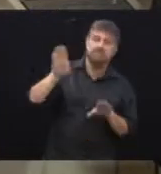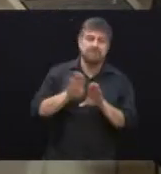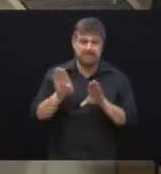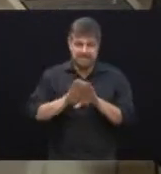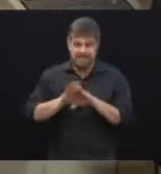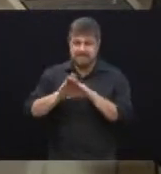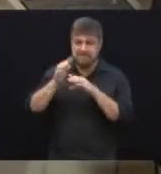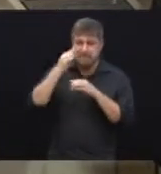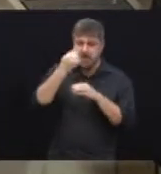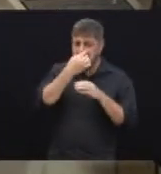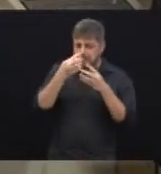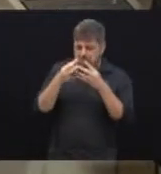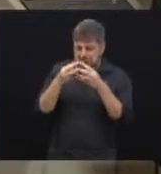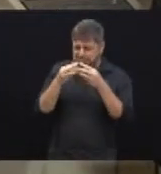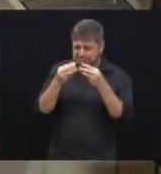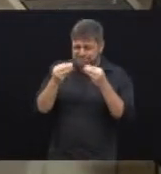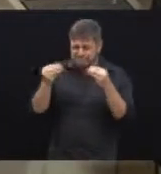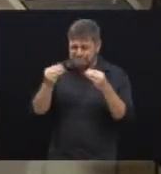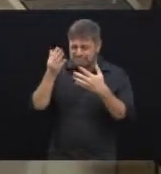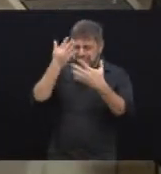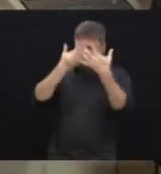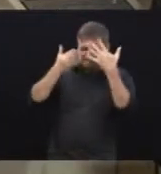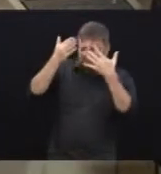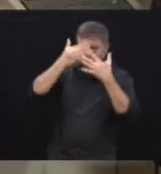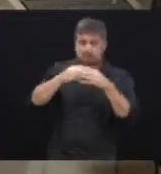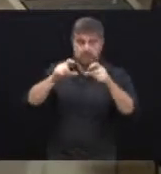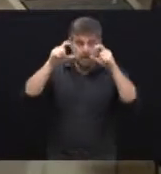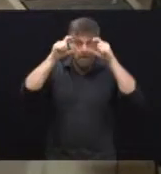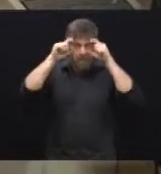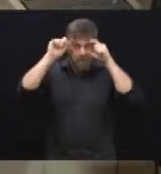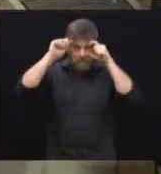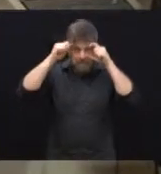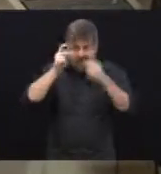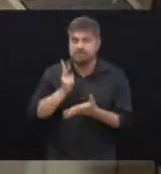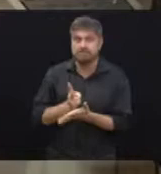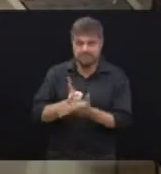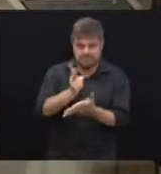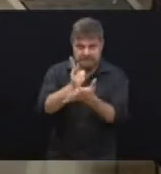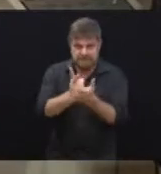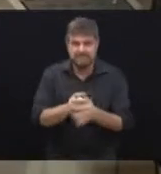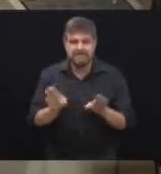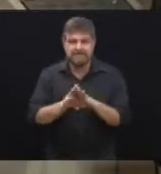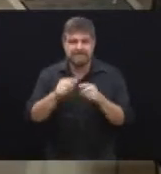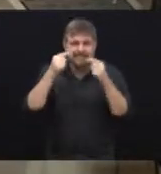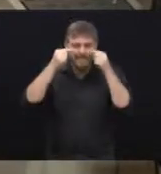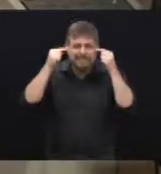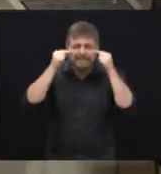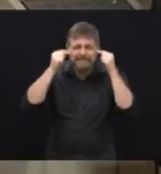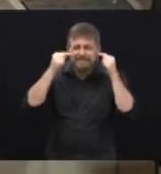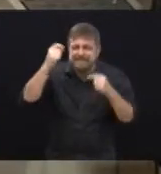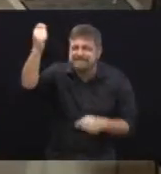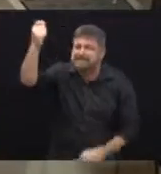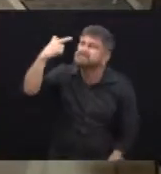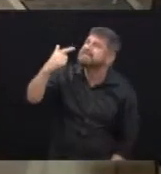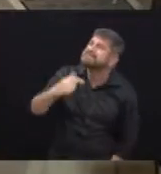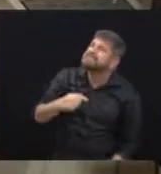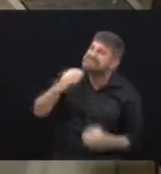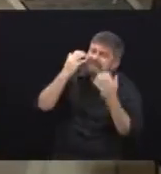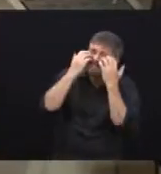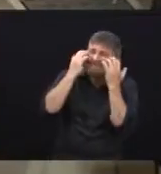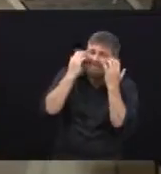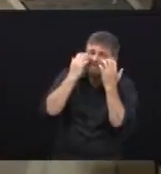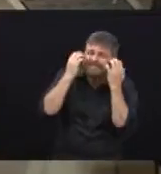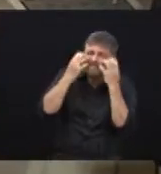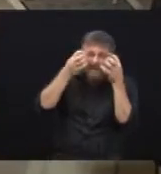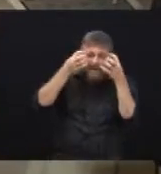existem quadros de degeneração da retina por causa do ultravioleta. Então, óculos solar sempre. E para prevenir as rugas, né? Quando a gente fica assim